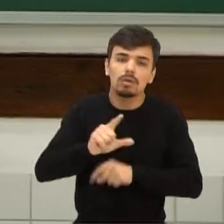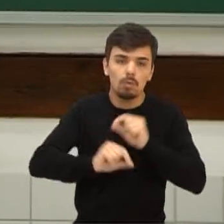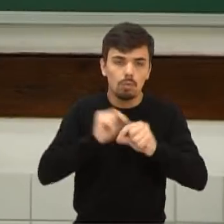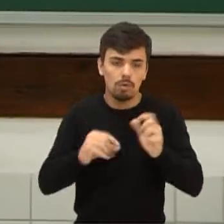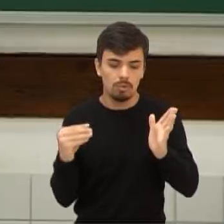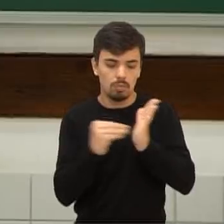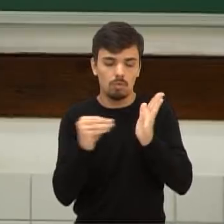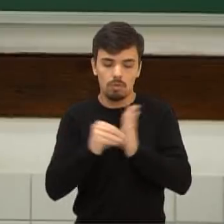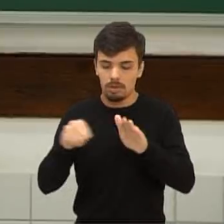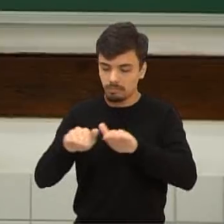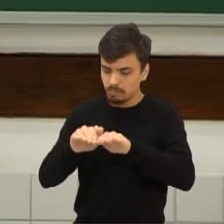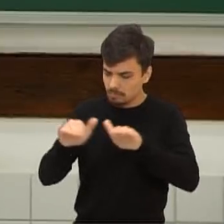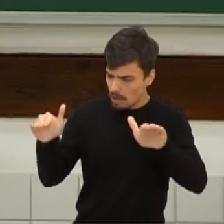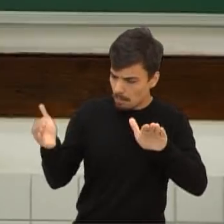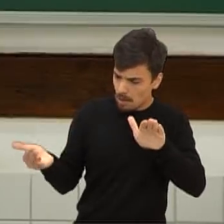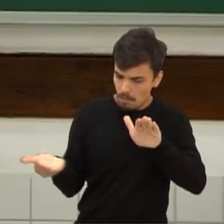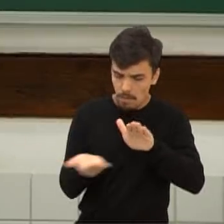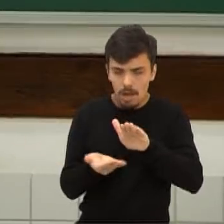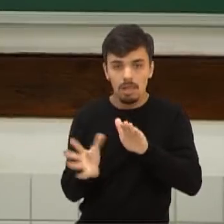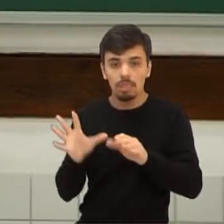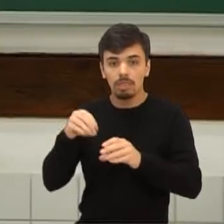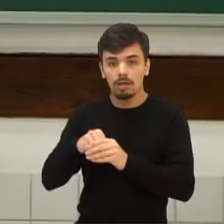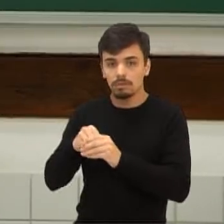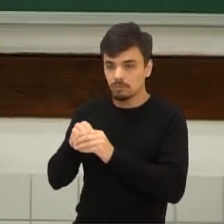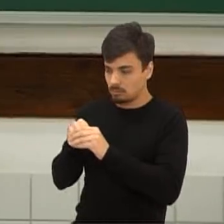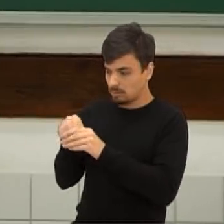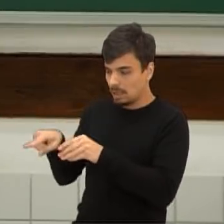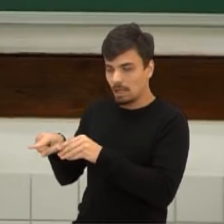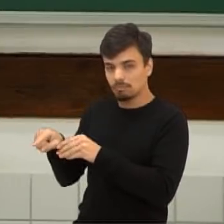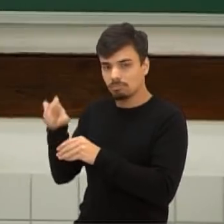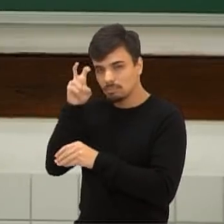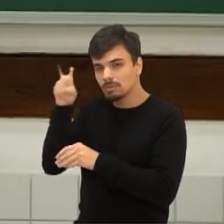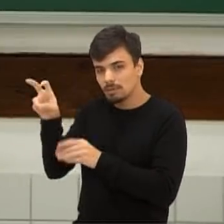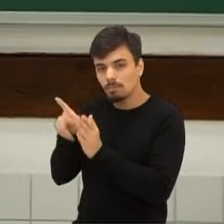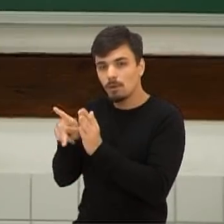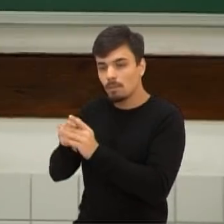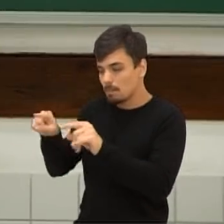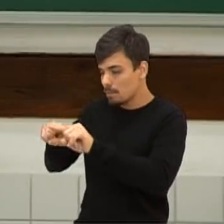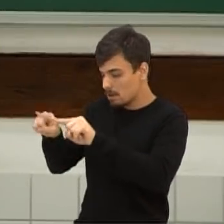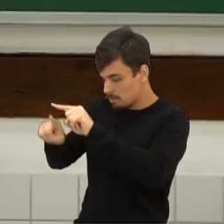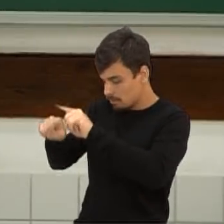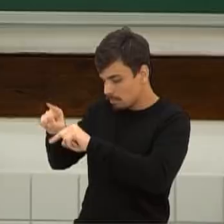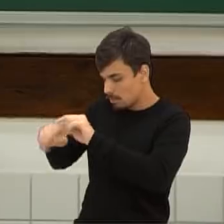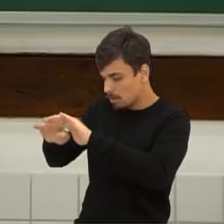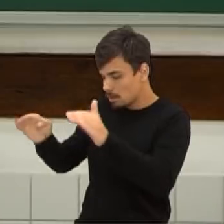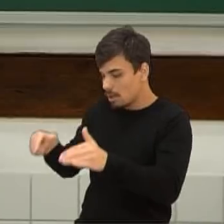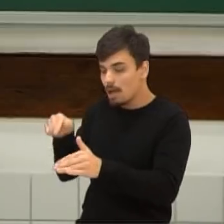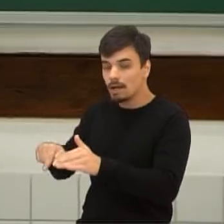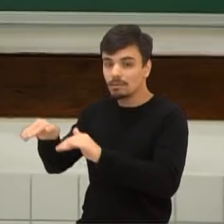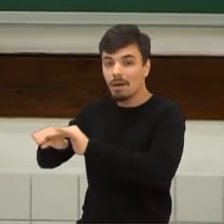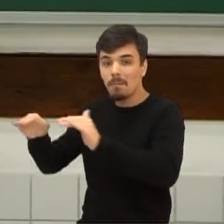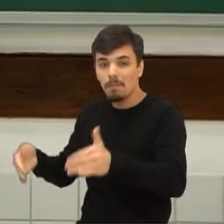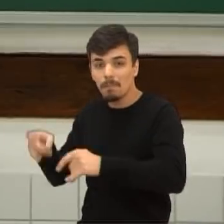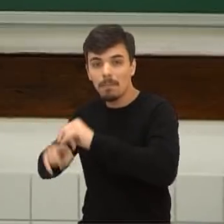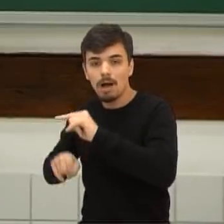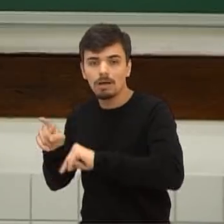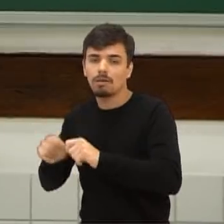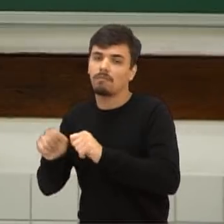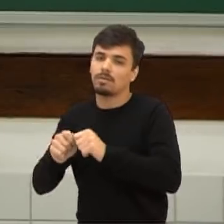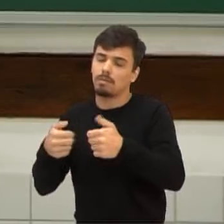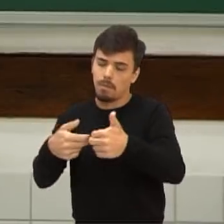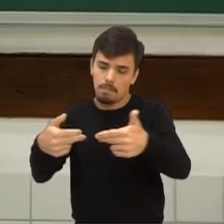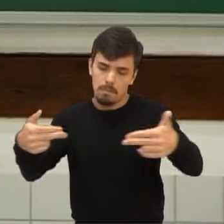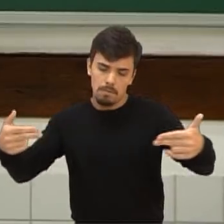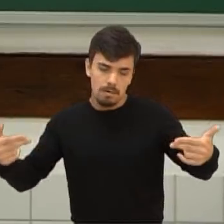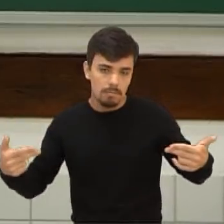essa planificação na máquina e esta máquina fazer várias embalagens desta planificação para